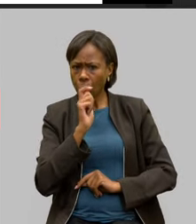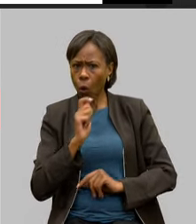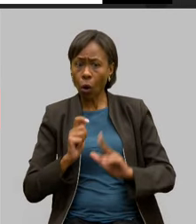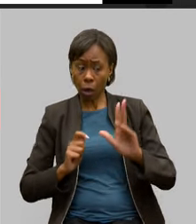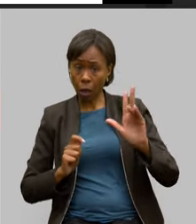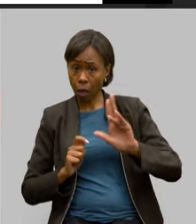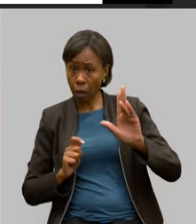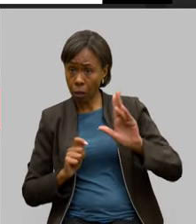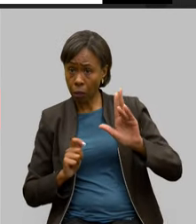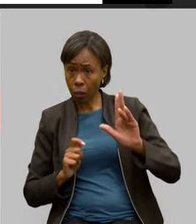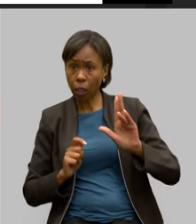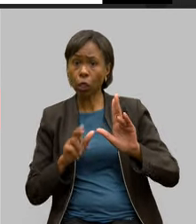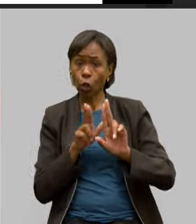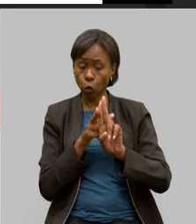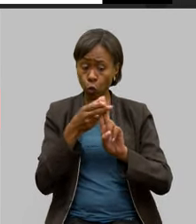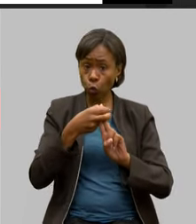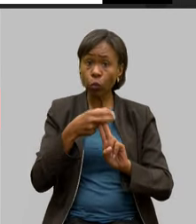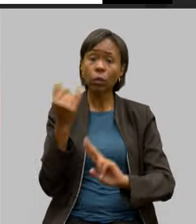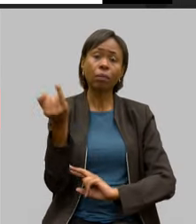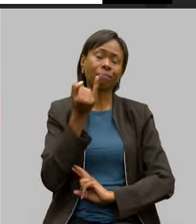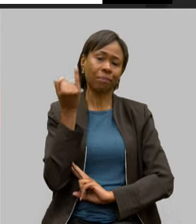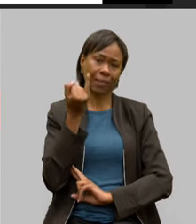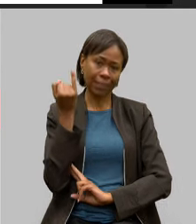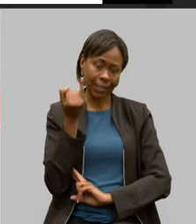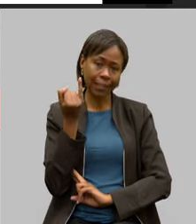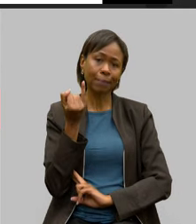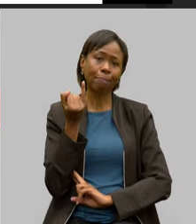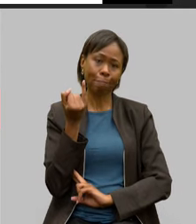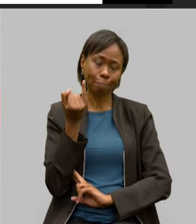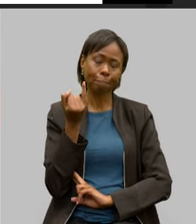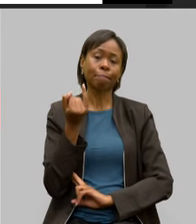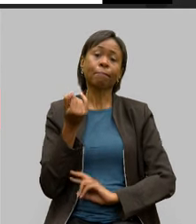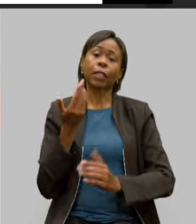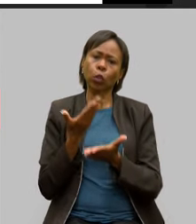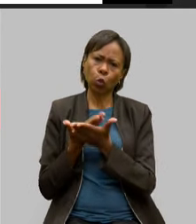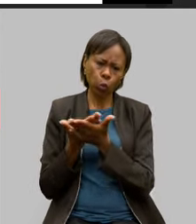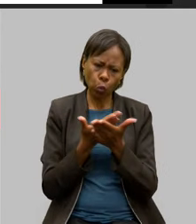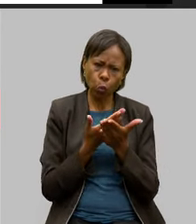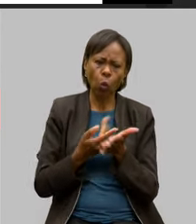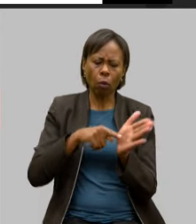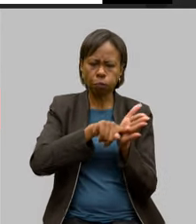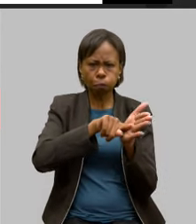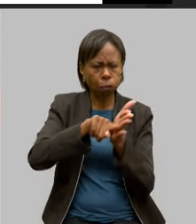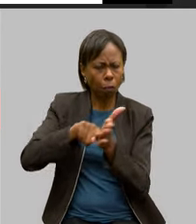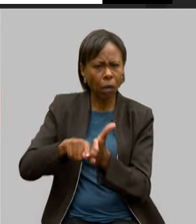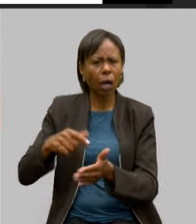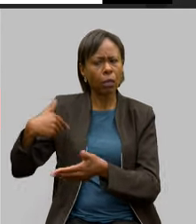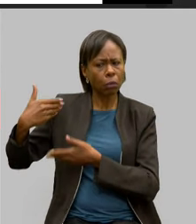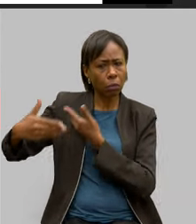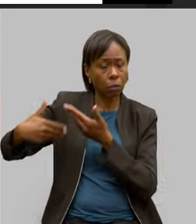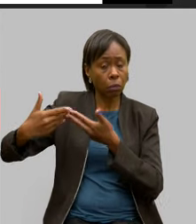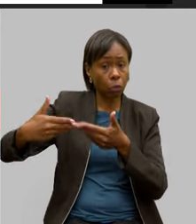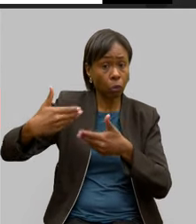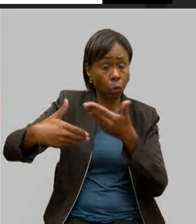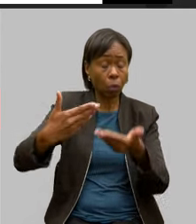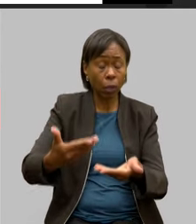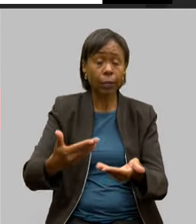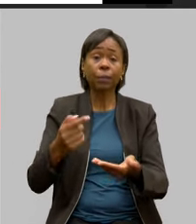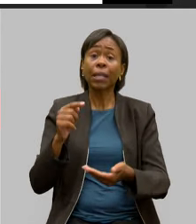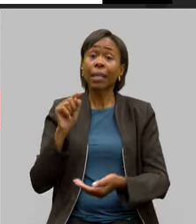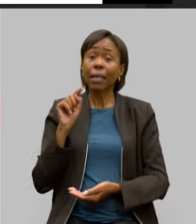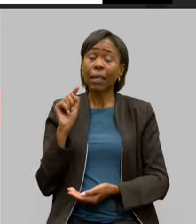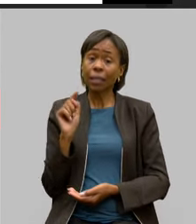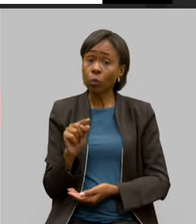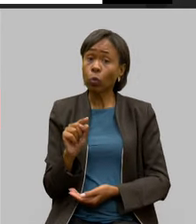além da base científica existente da confirmação e dos estudos em andamento eh ela